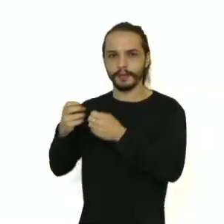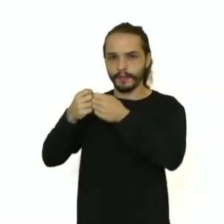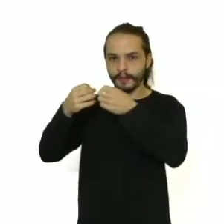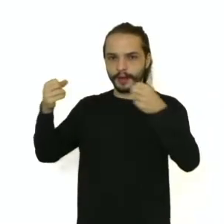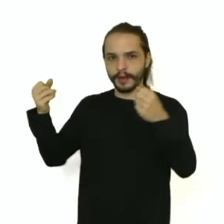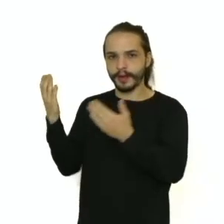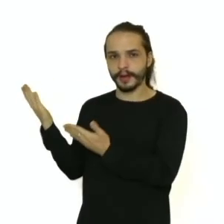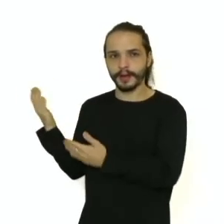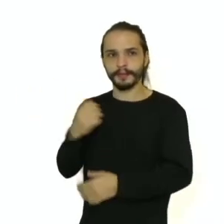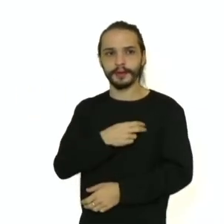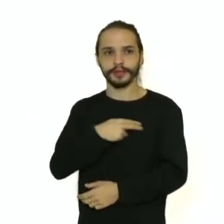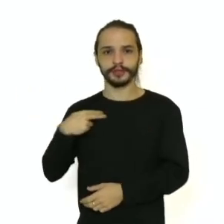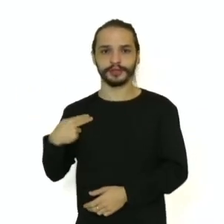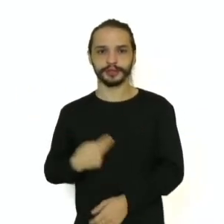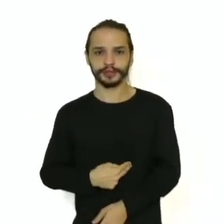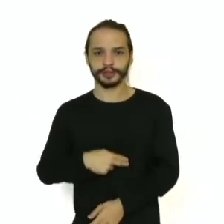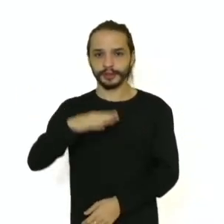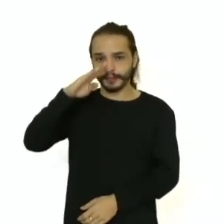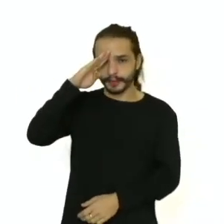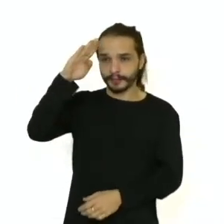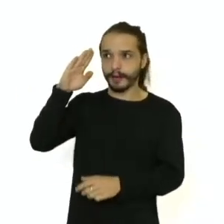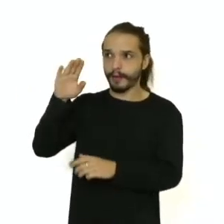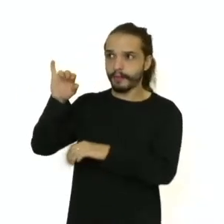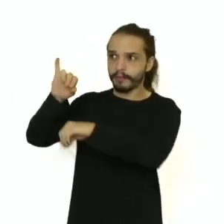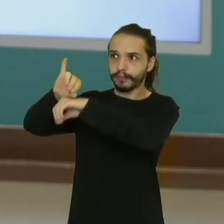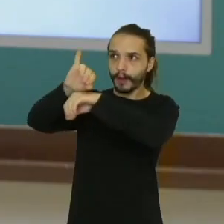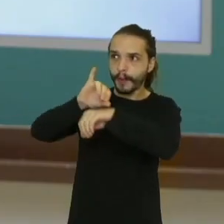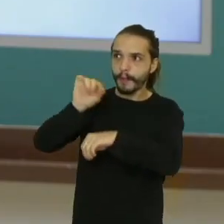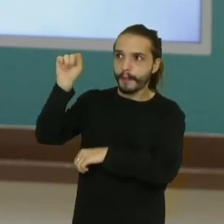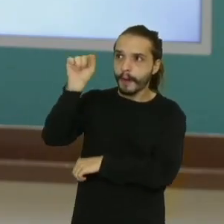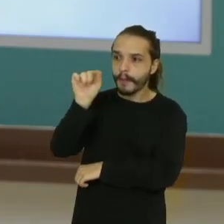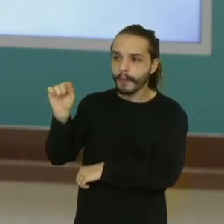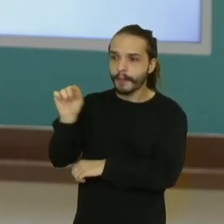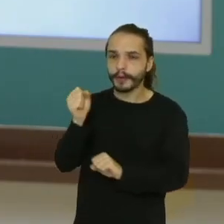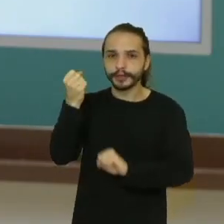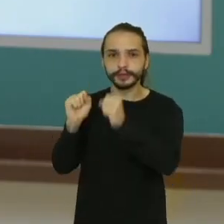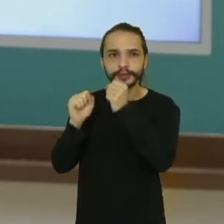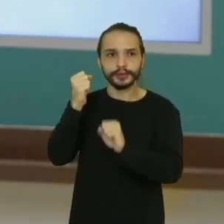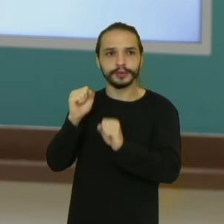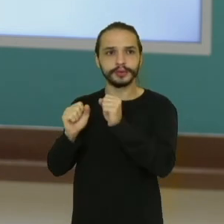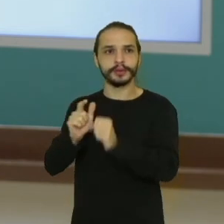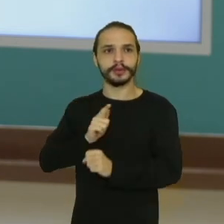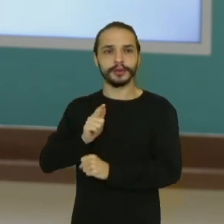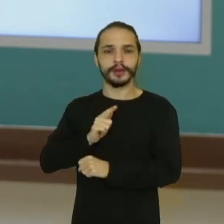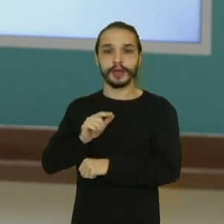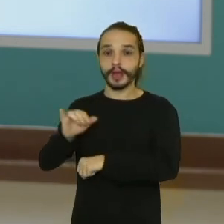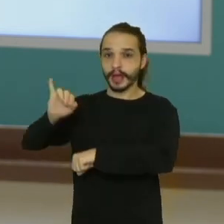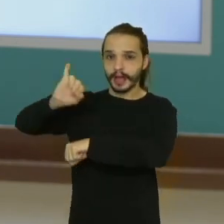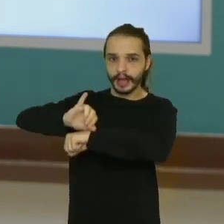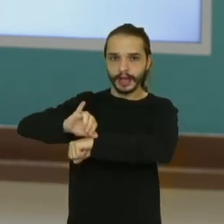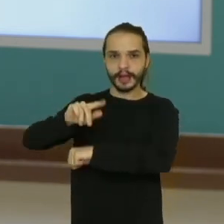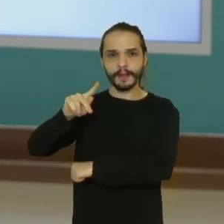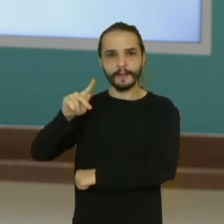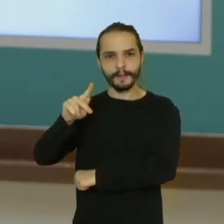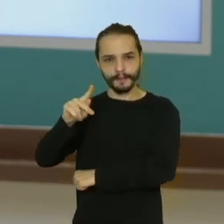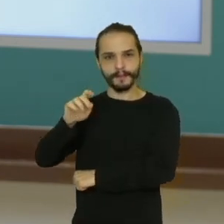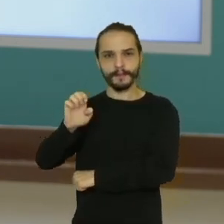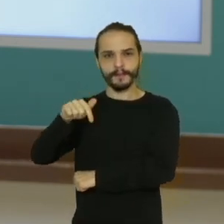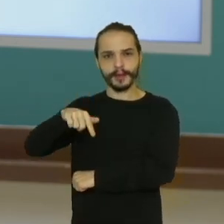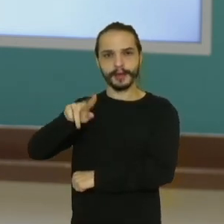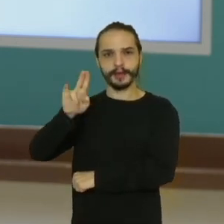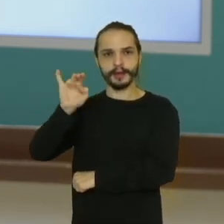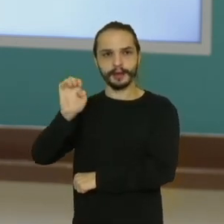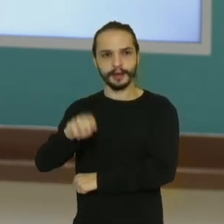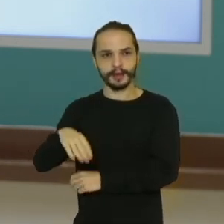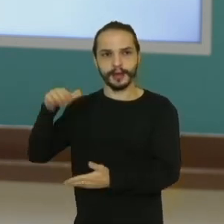finalizar, mostrando a China, né, e os principais centros industriais chineses, desde a região da capital, Pequim, até chegando a Hong